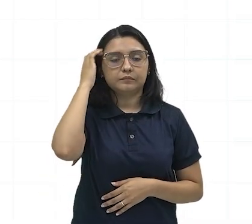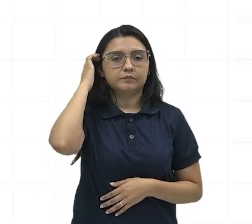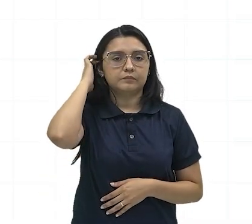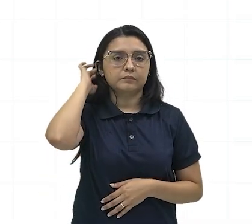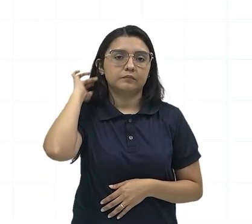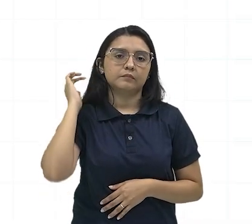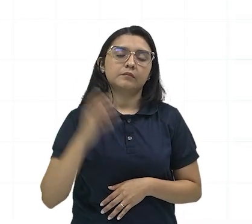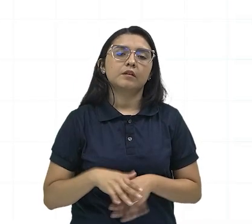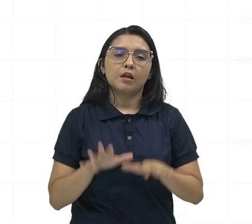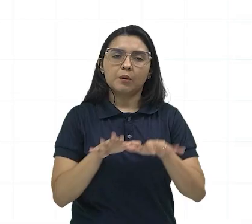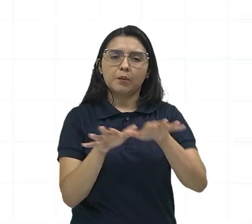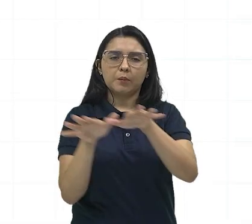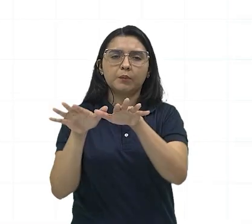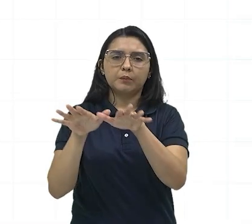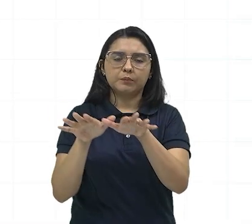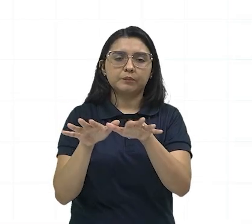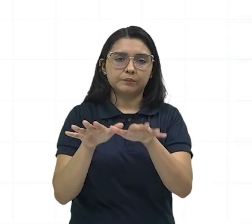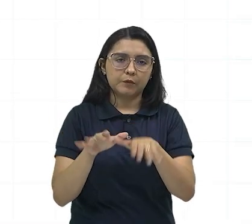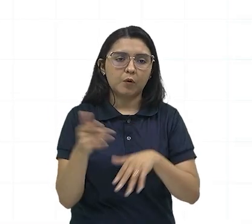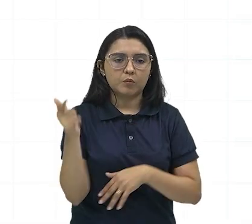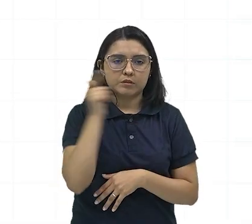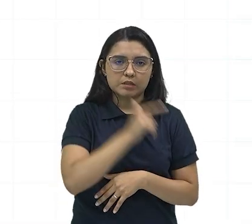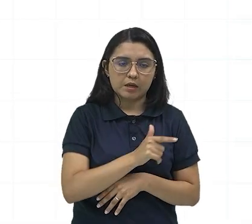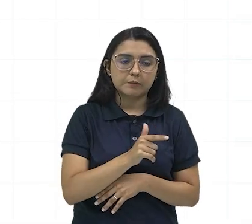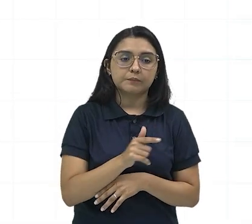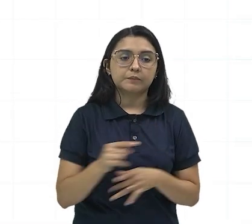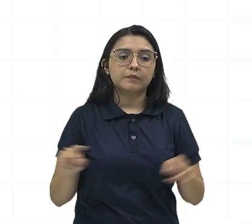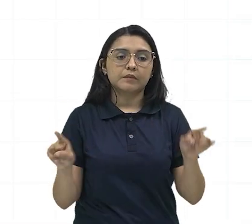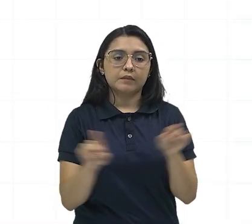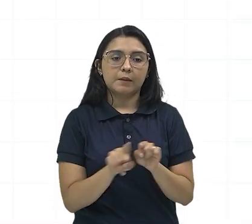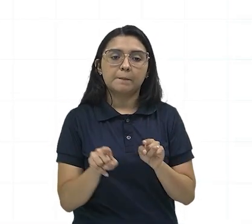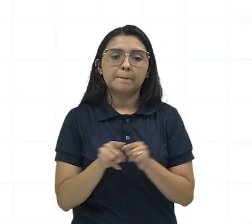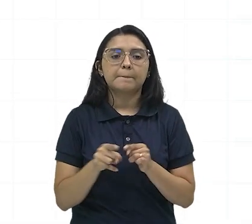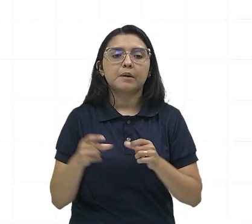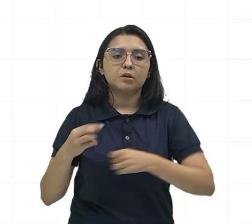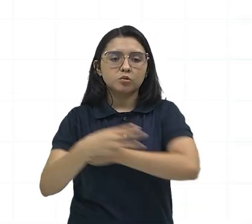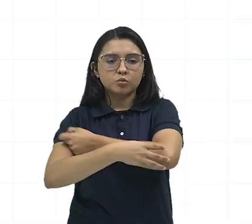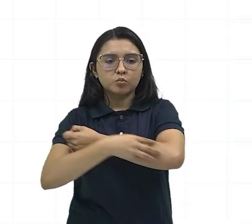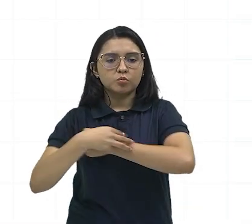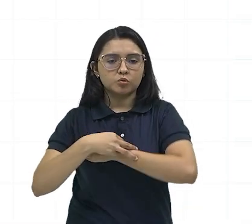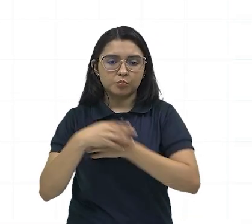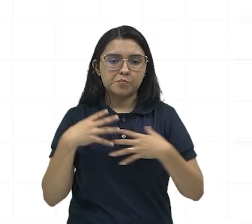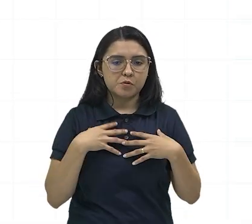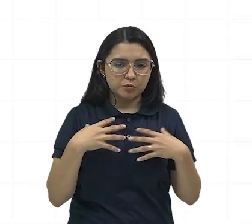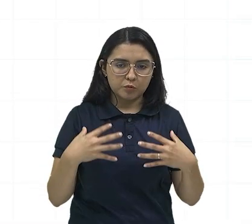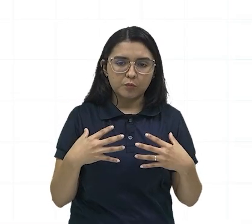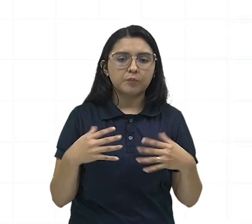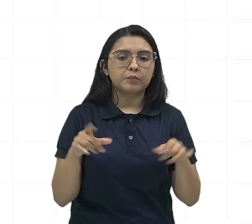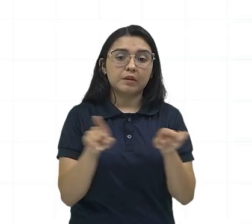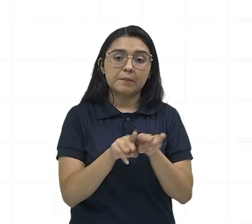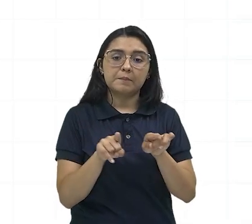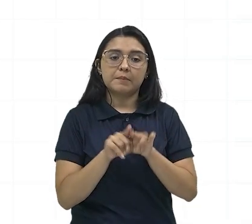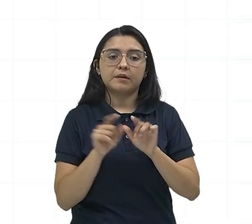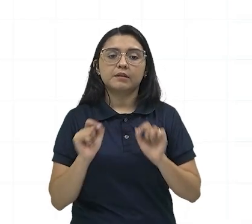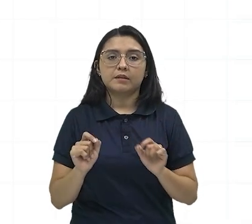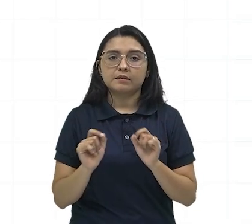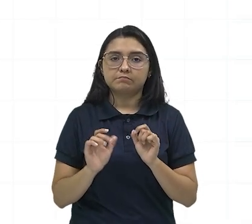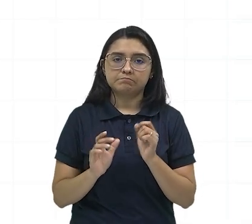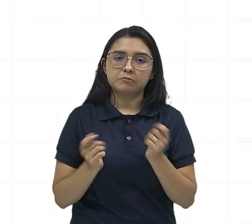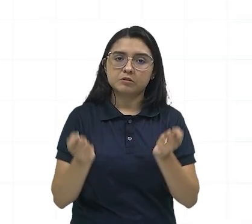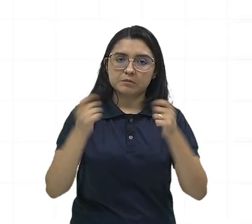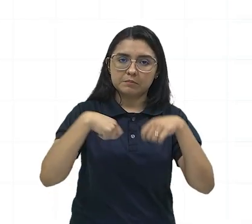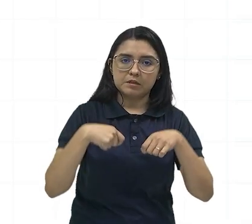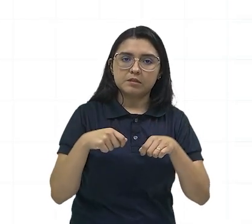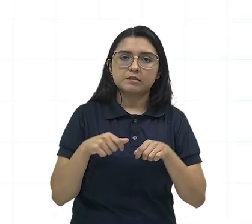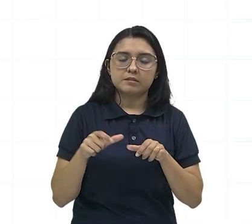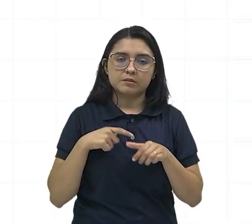nessas correntes de ar que estão aí na atmosfera, e músculos peitorais desenvolvidos que garantem essa movimentação